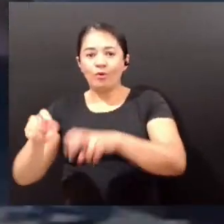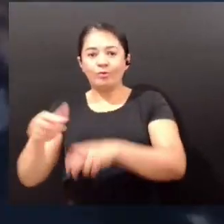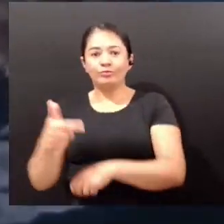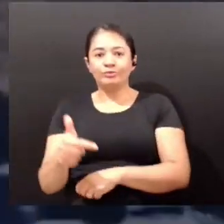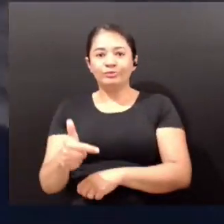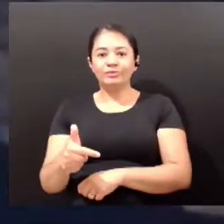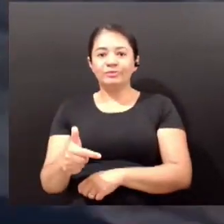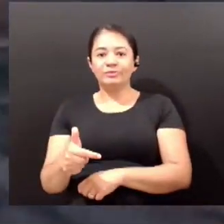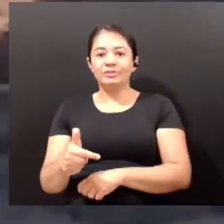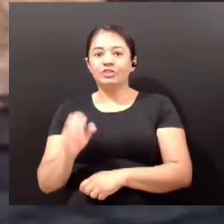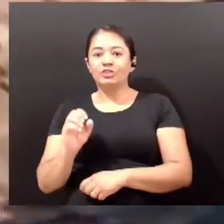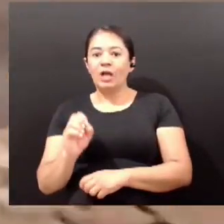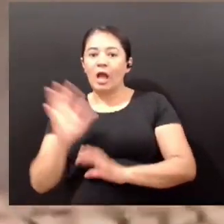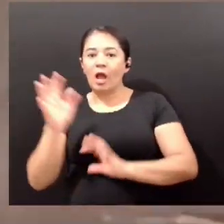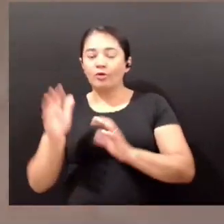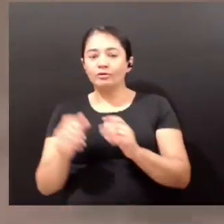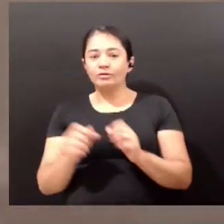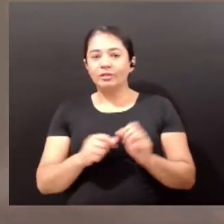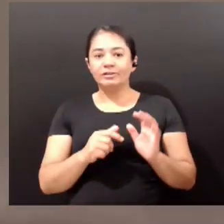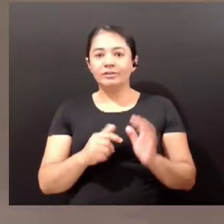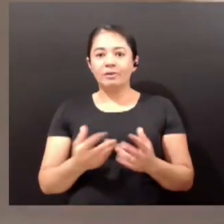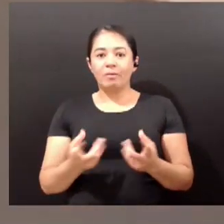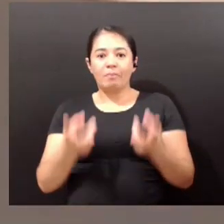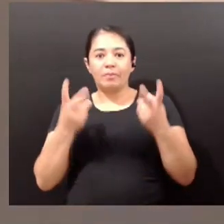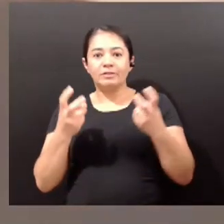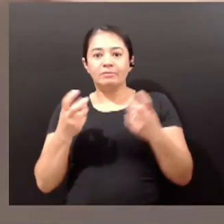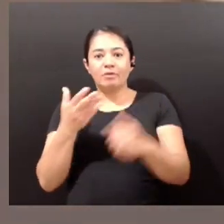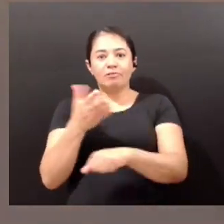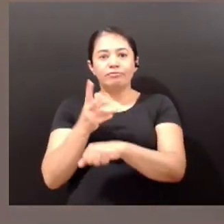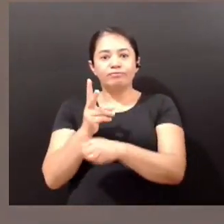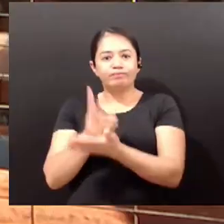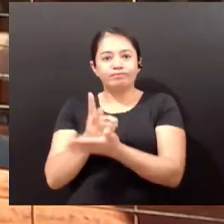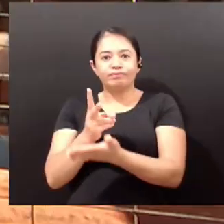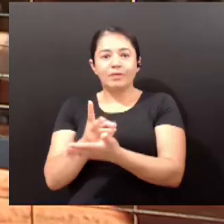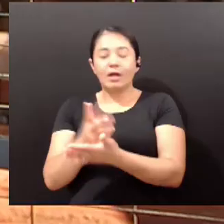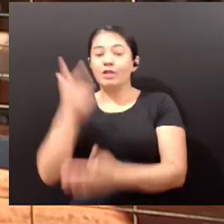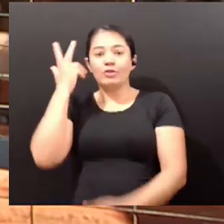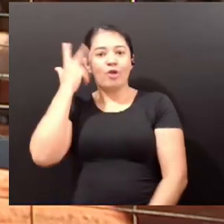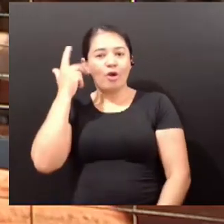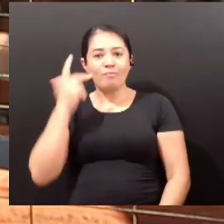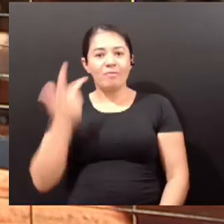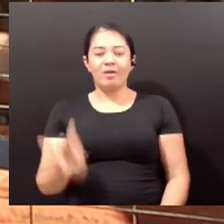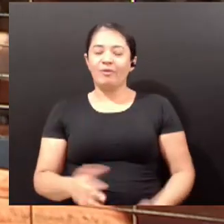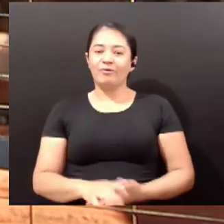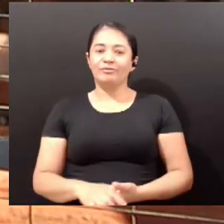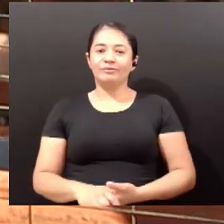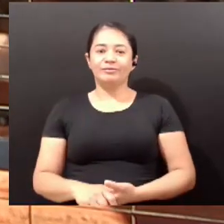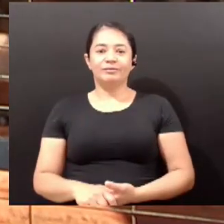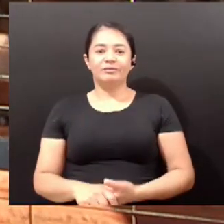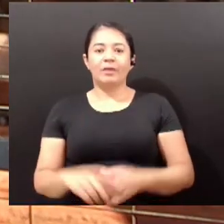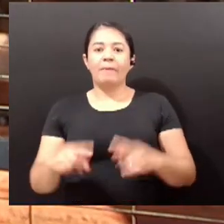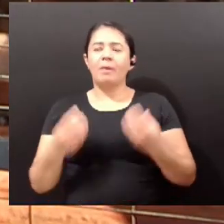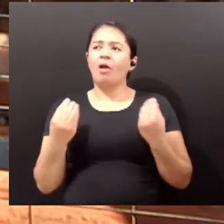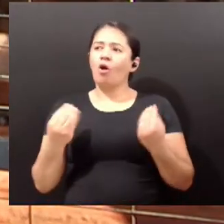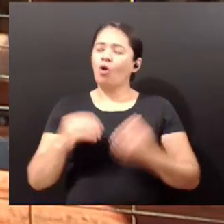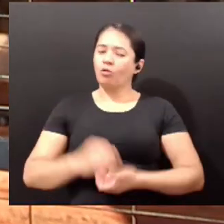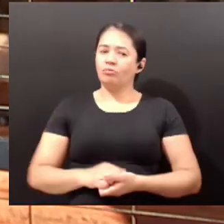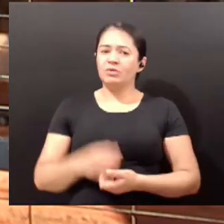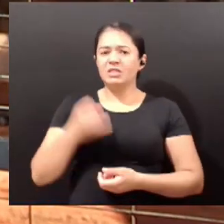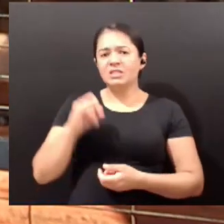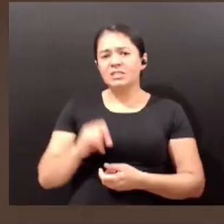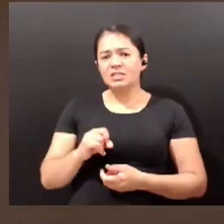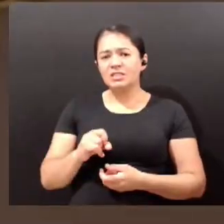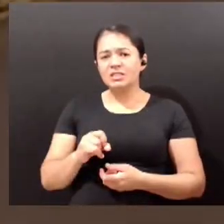aparição meio frequente, comum de onça parda aqui. Mas espera lá, se é um bicho topo de cadeia,